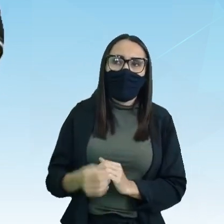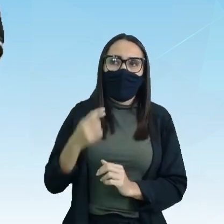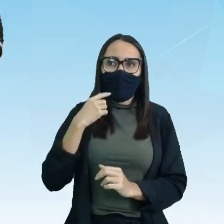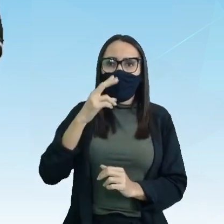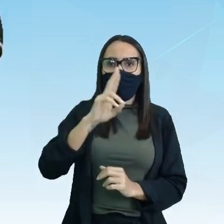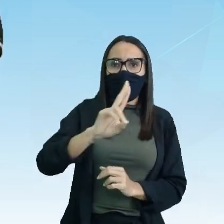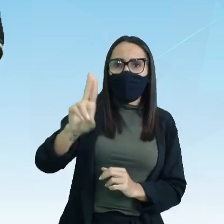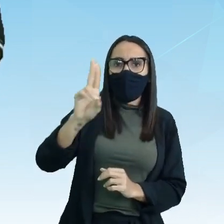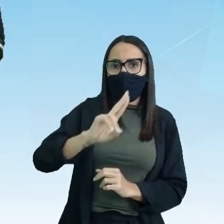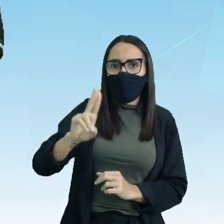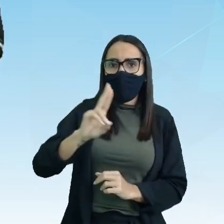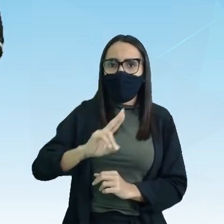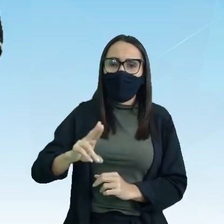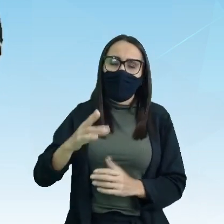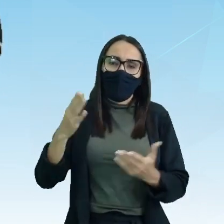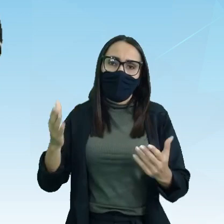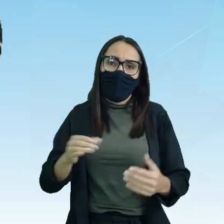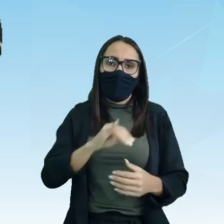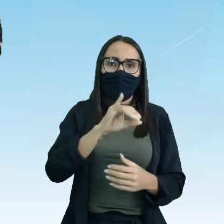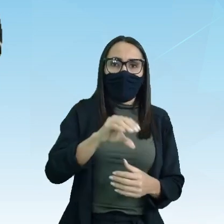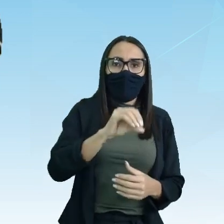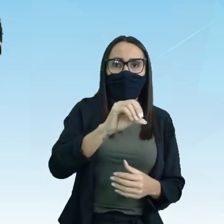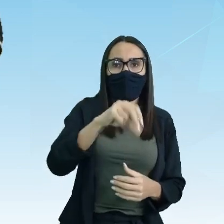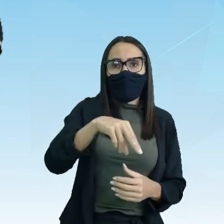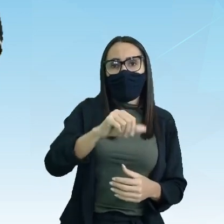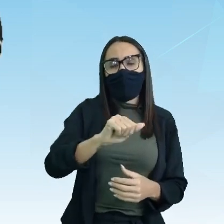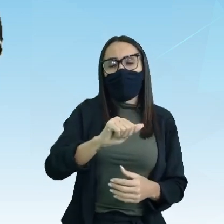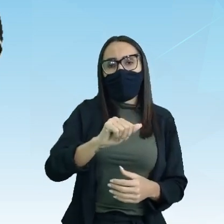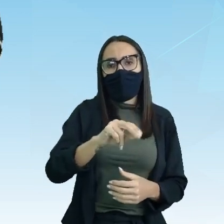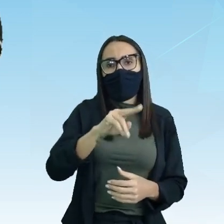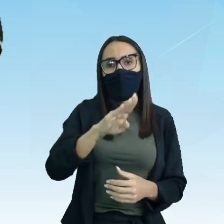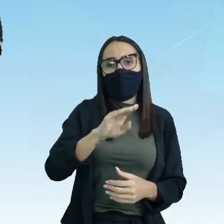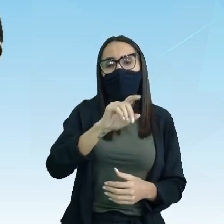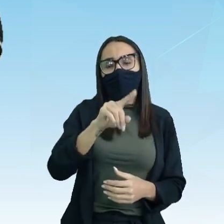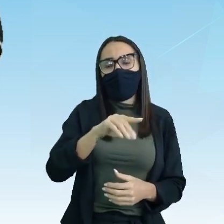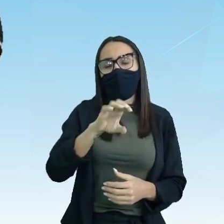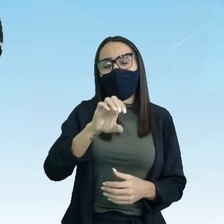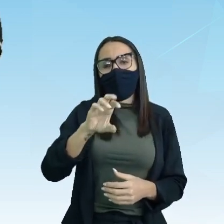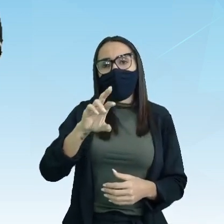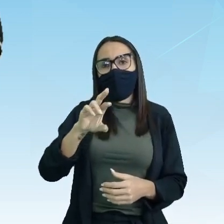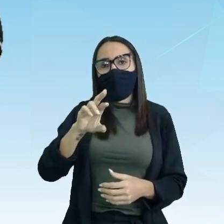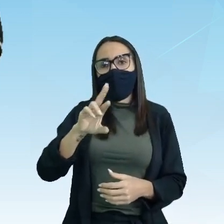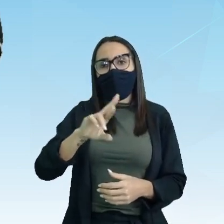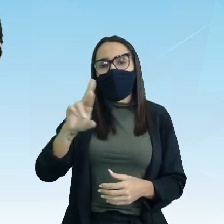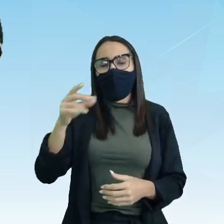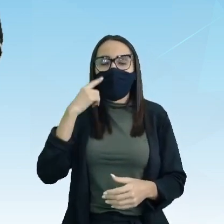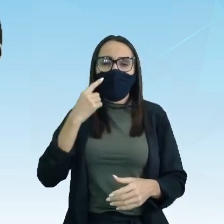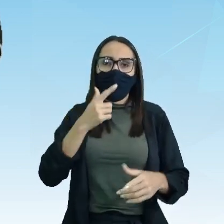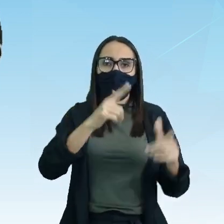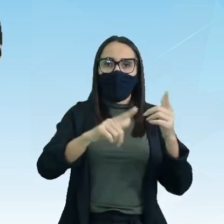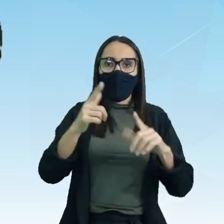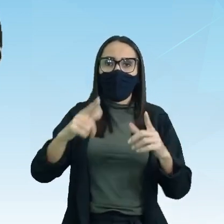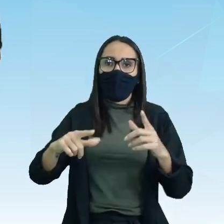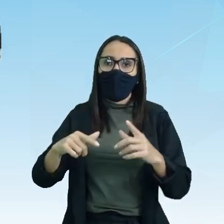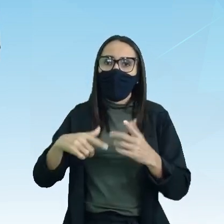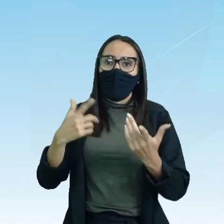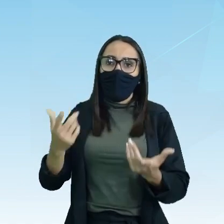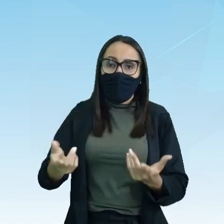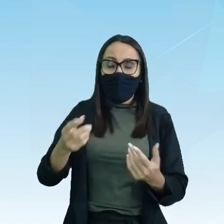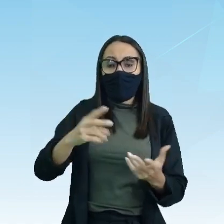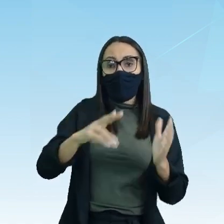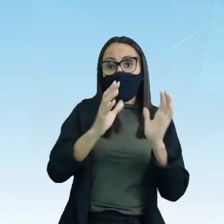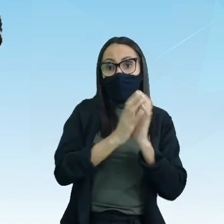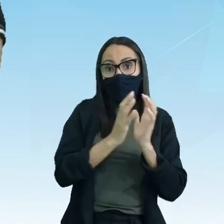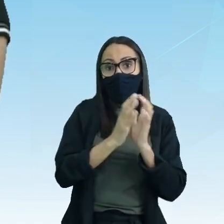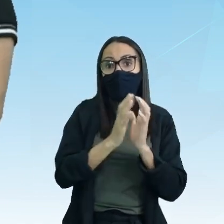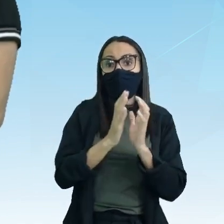né, como da Joana Bezerra, entre outros, certo? Então, é o ponto da história. E Recife é uma cidade rica em história,